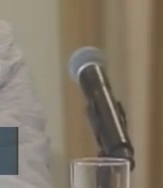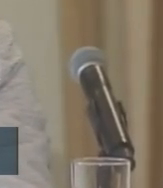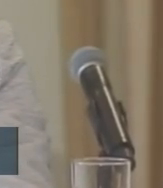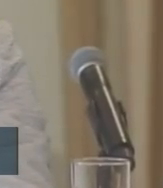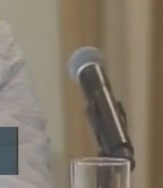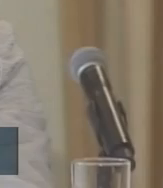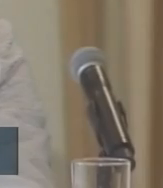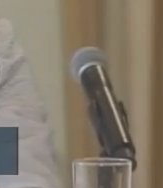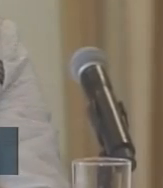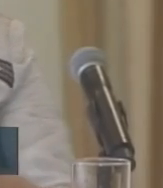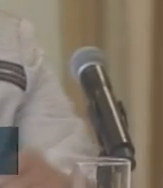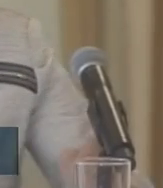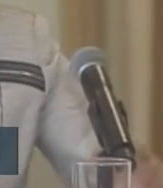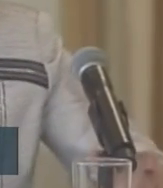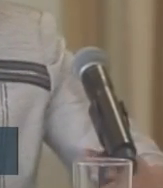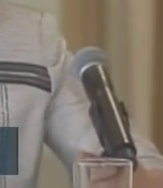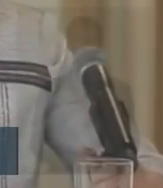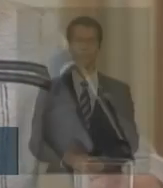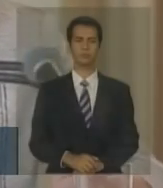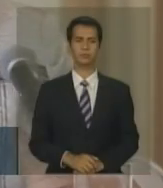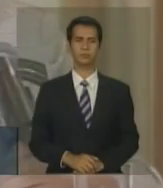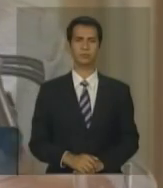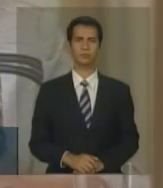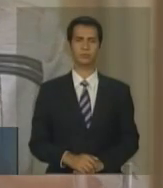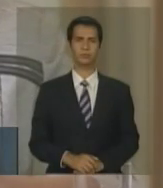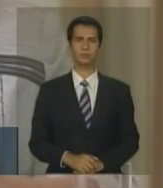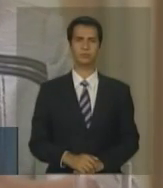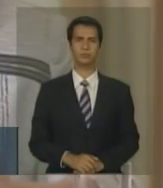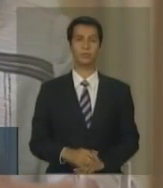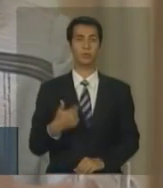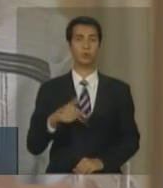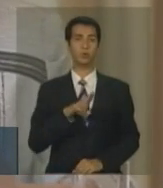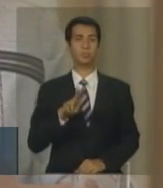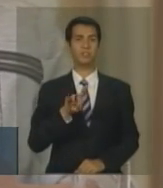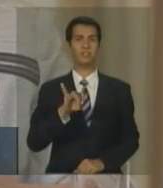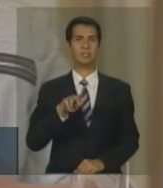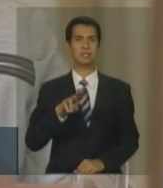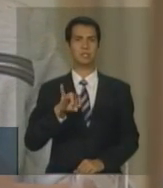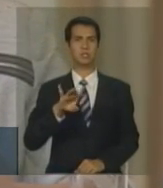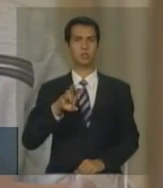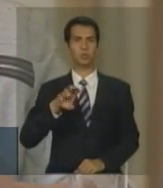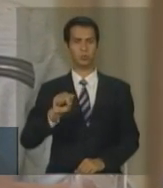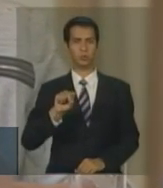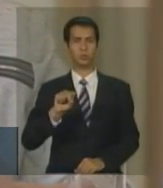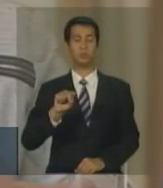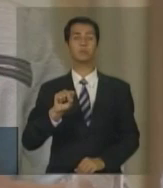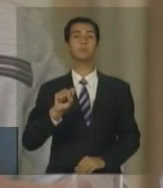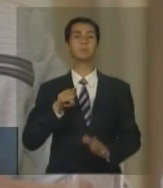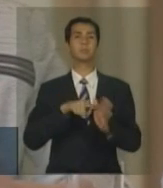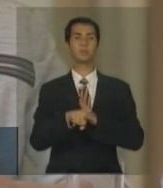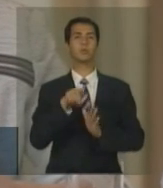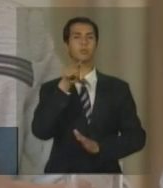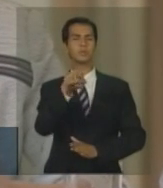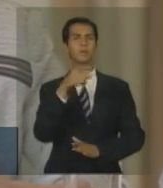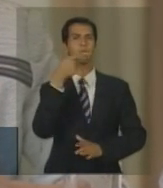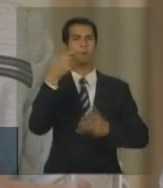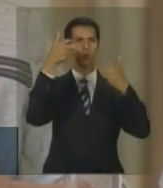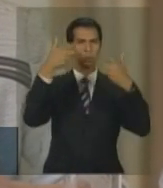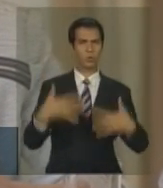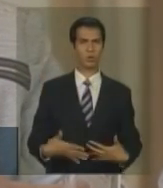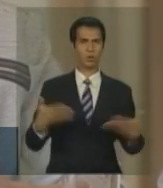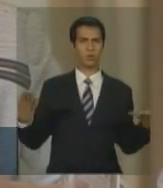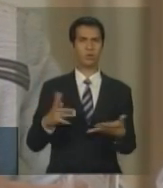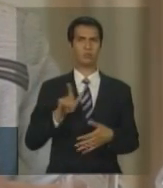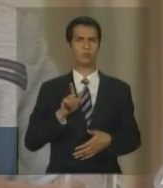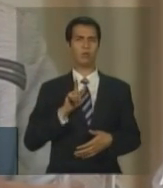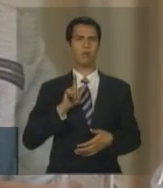De recursos políticos, é diplomacia, é na atuação... Vinícius Dono, TV Record. É para entender um pouquinho mais esse conceito que a senhora citou agora de